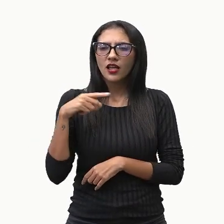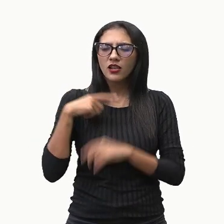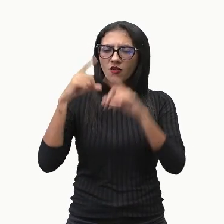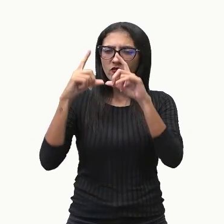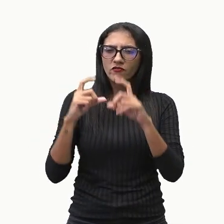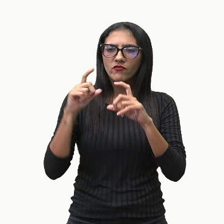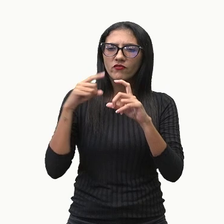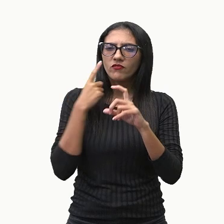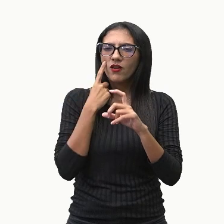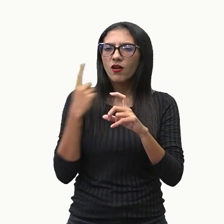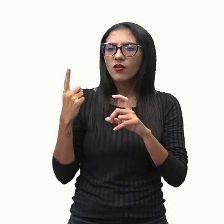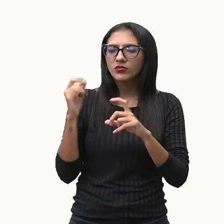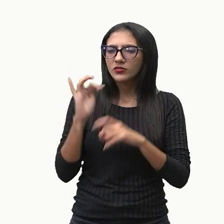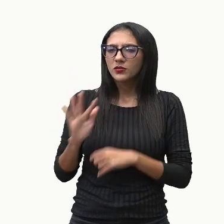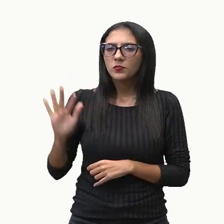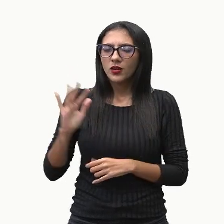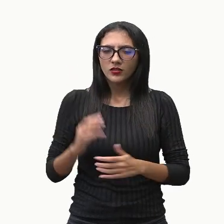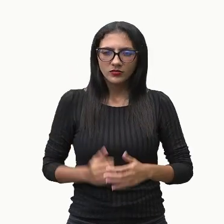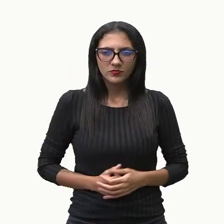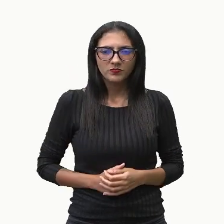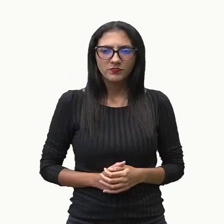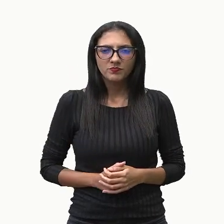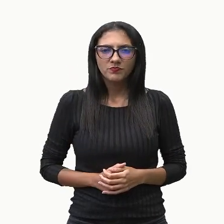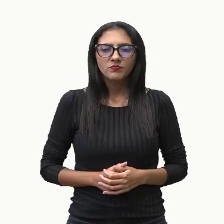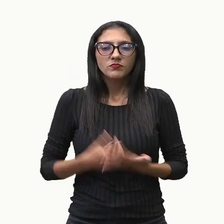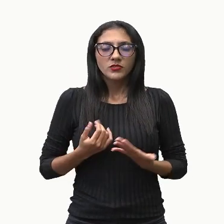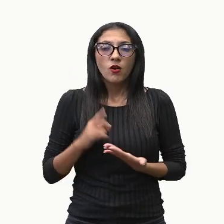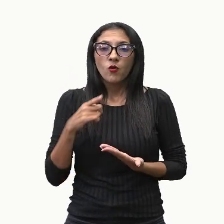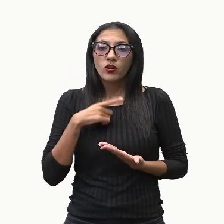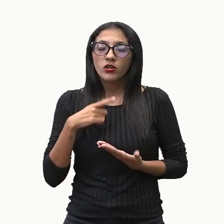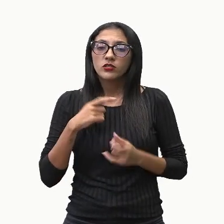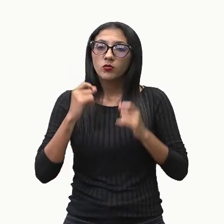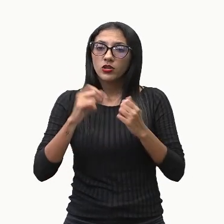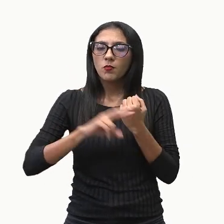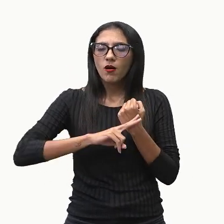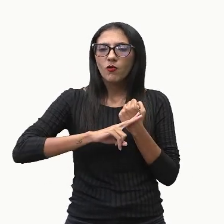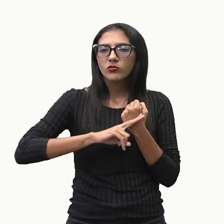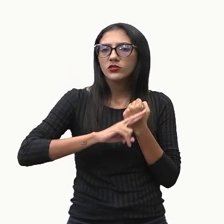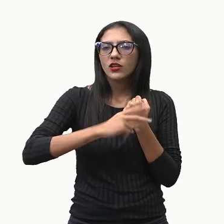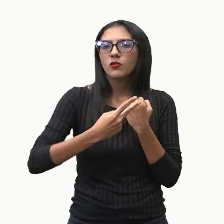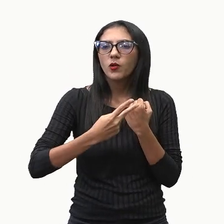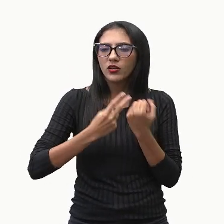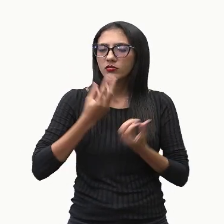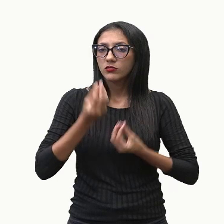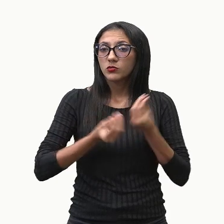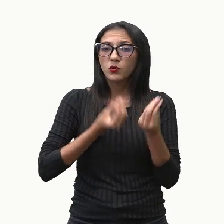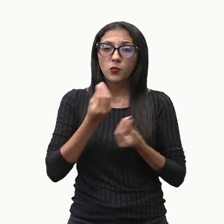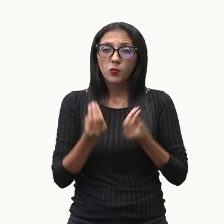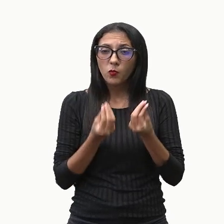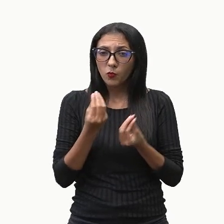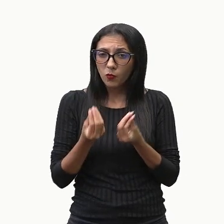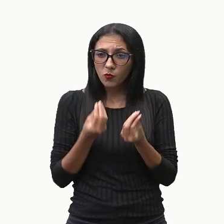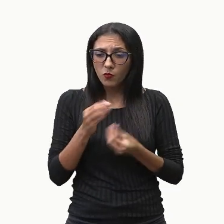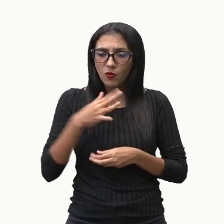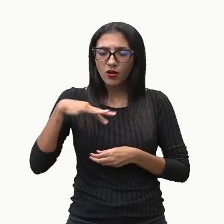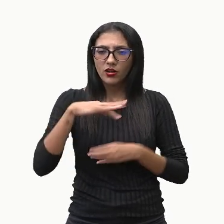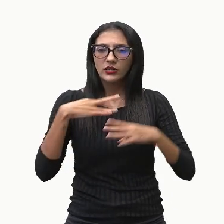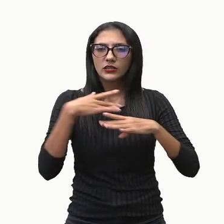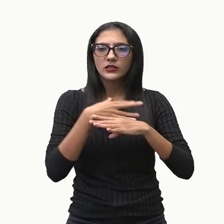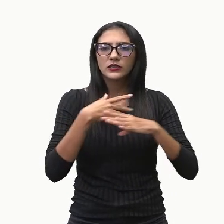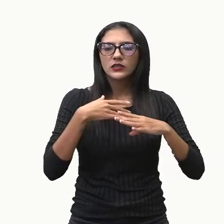Isso aqui é o resultado visual, não é isso? De como ficou uma cidade depois